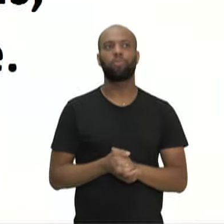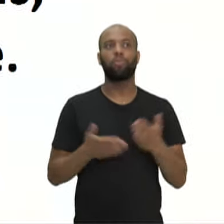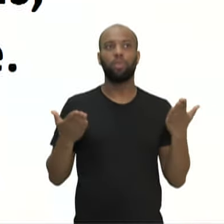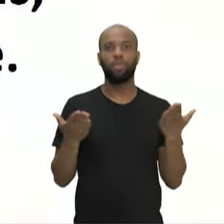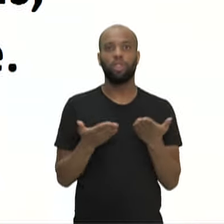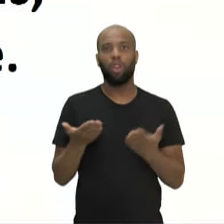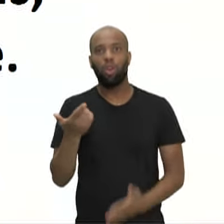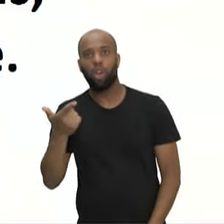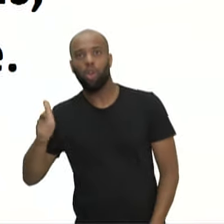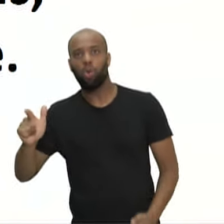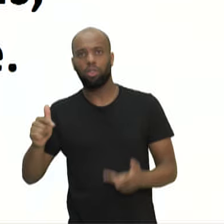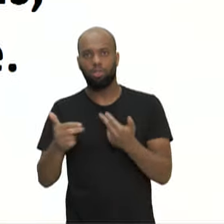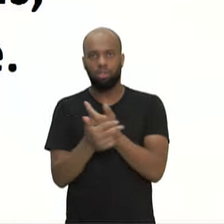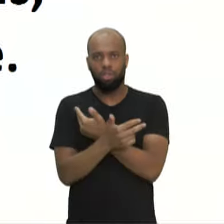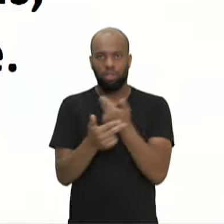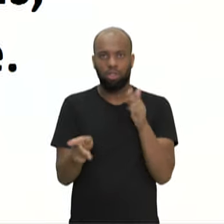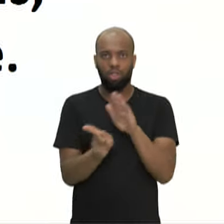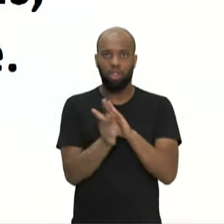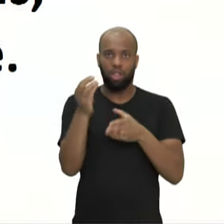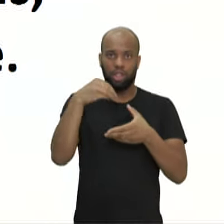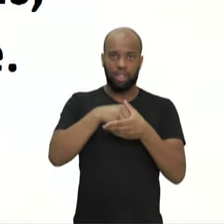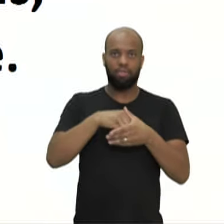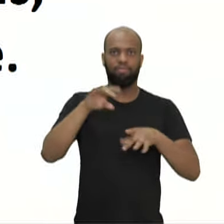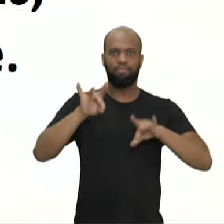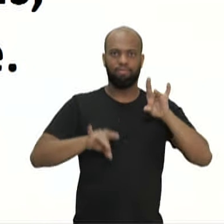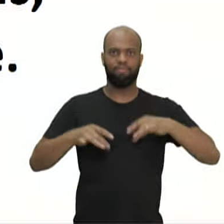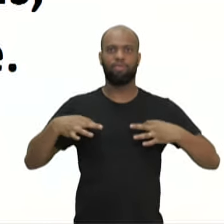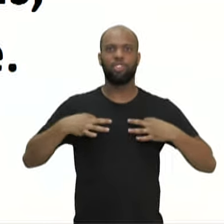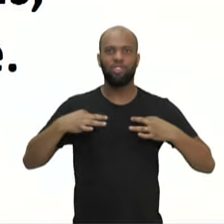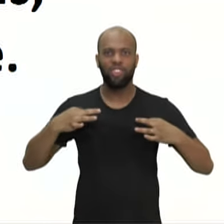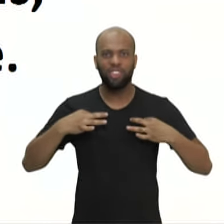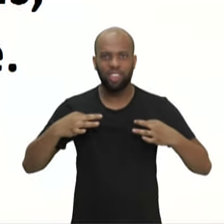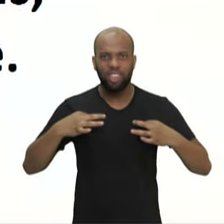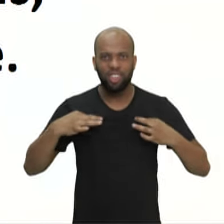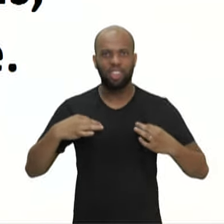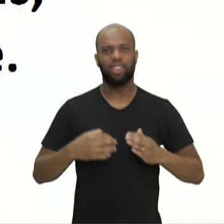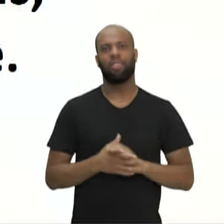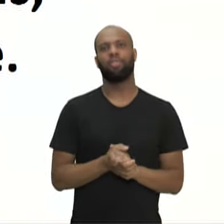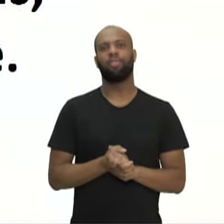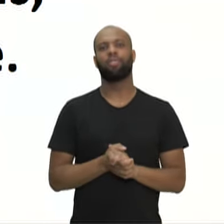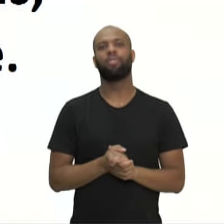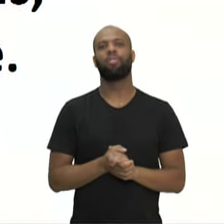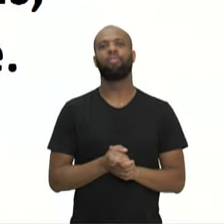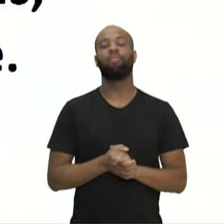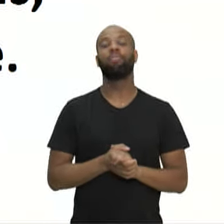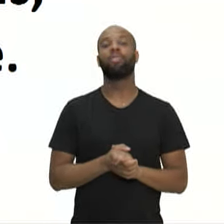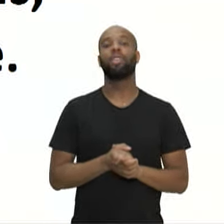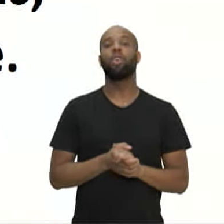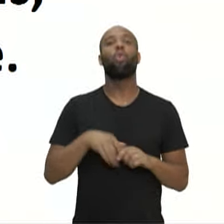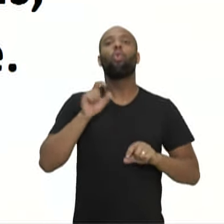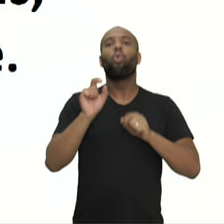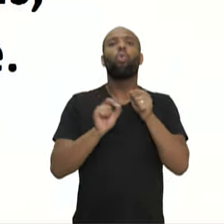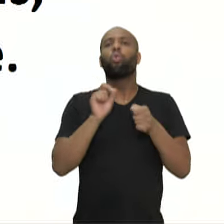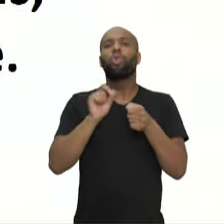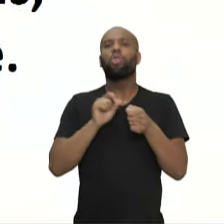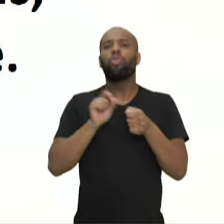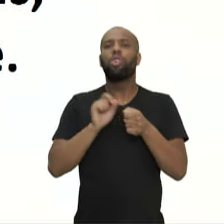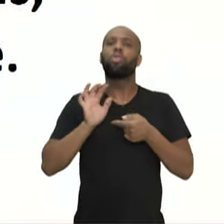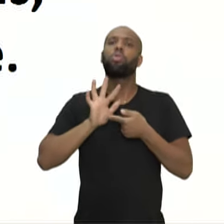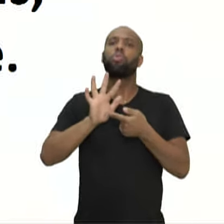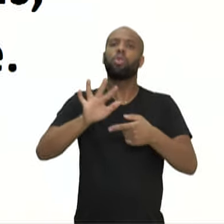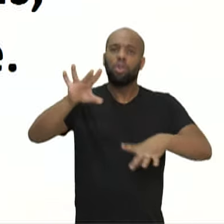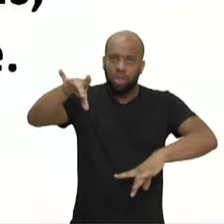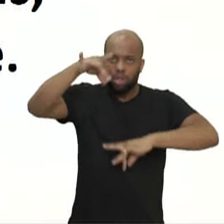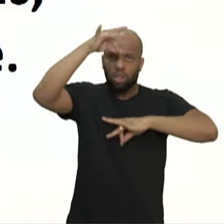Agora um outro elemento, né, do teatro, o figurino. Caracteriza a personagem, definindo suas